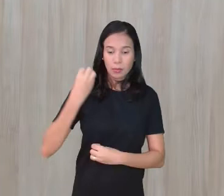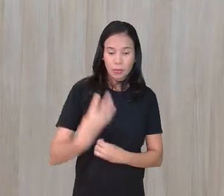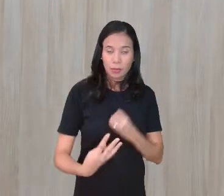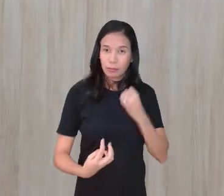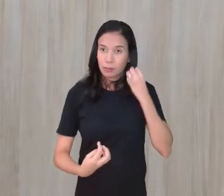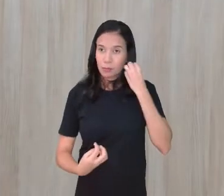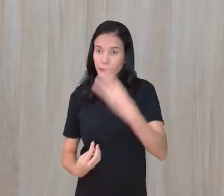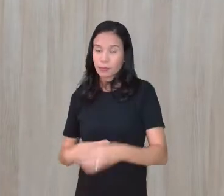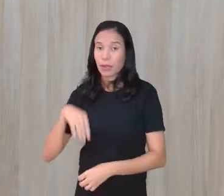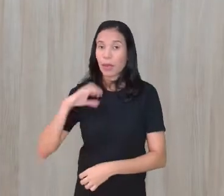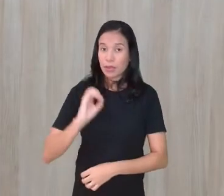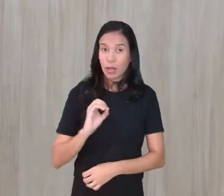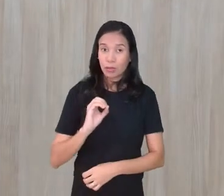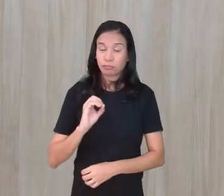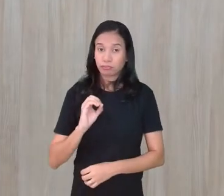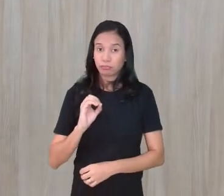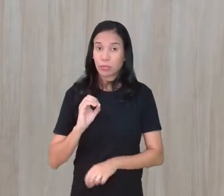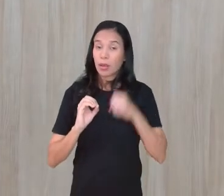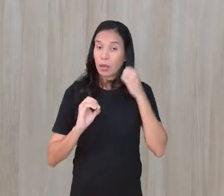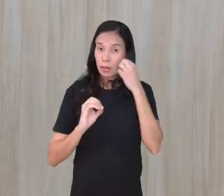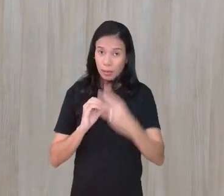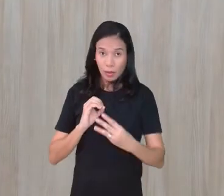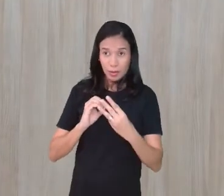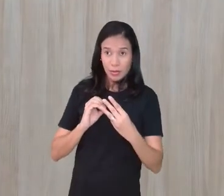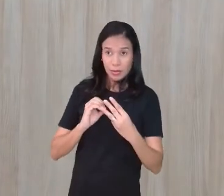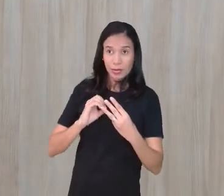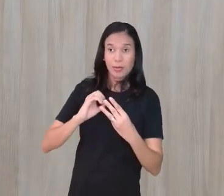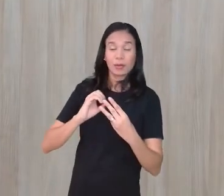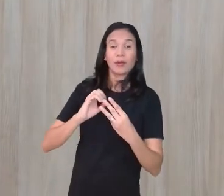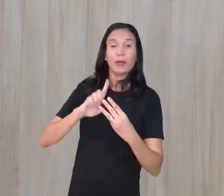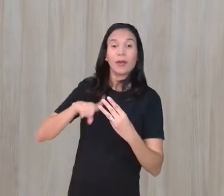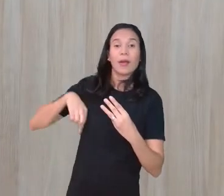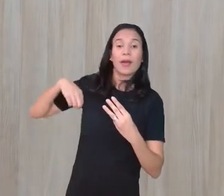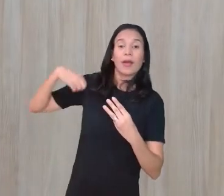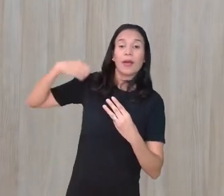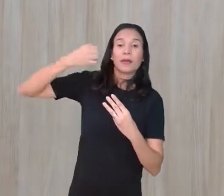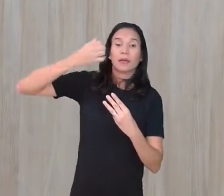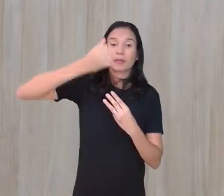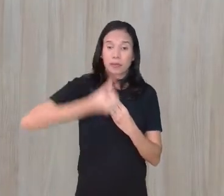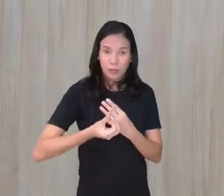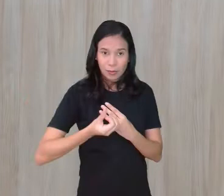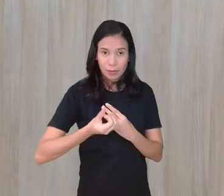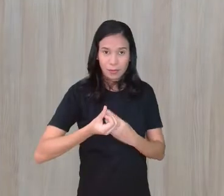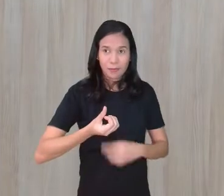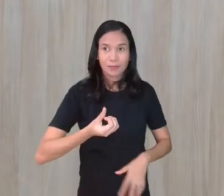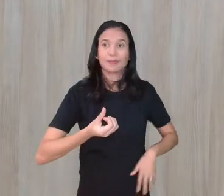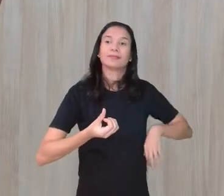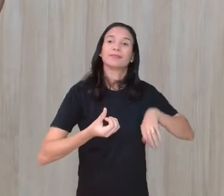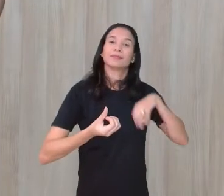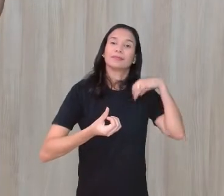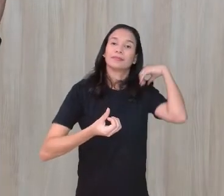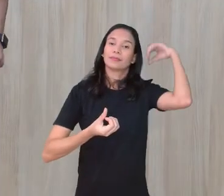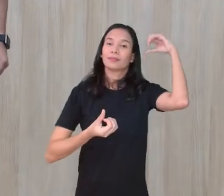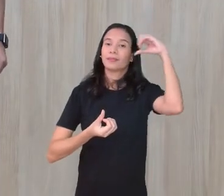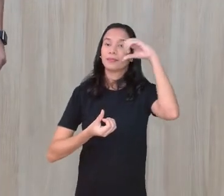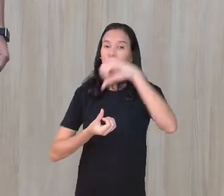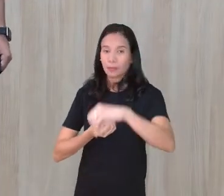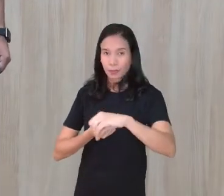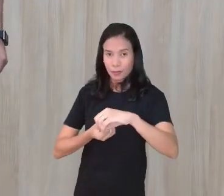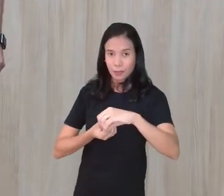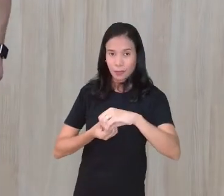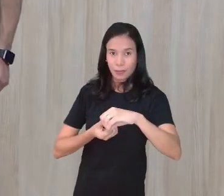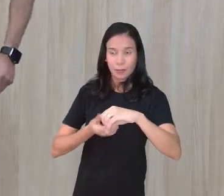ó, 0, 0 mais 3, 3, 3 mais 3, 6, 6 mais